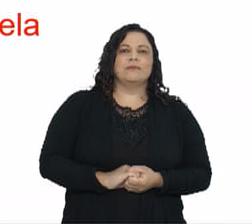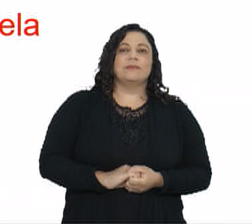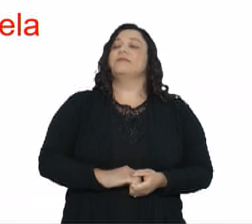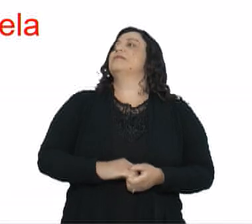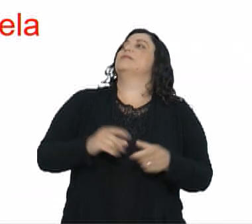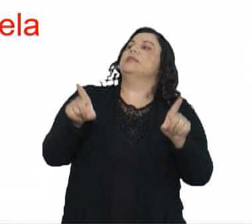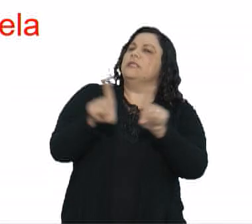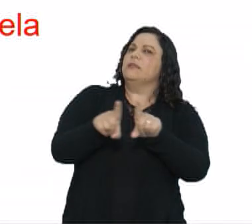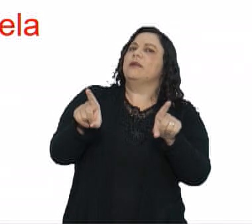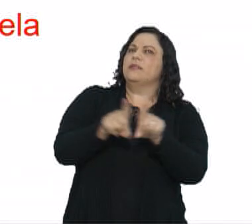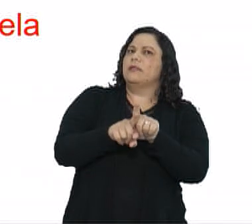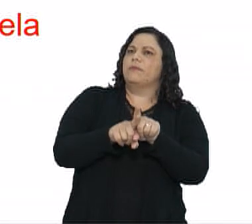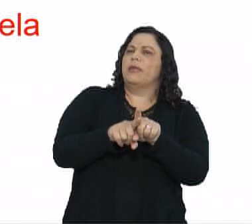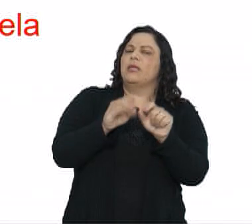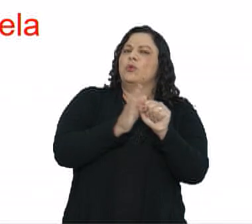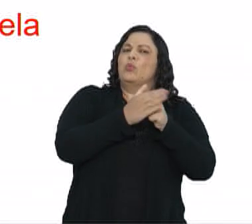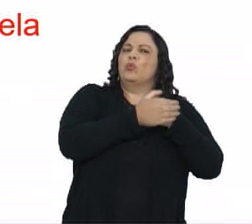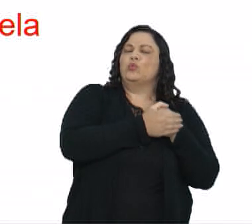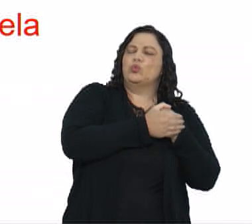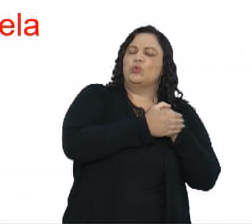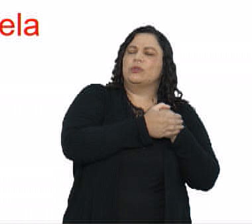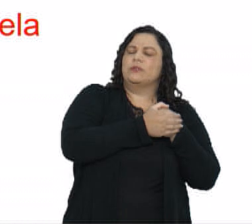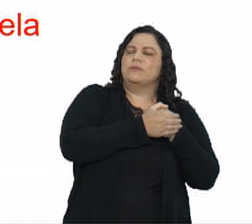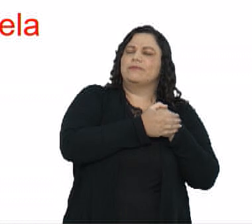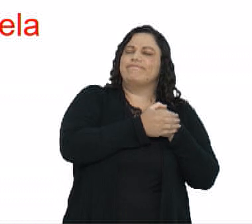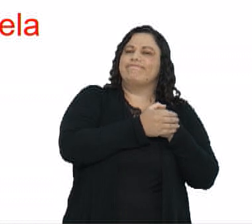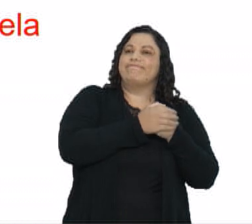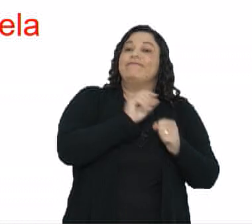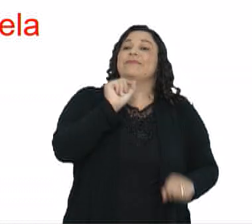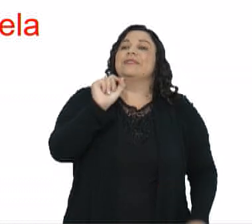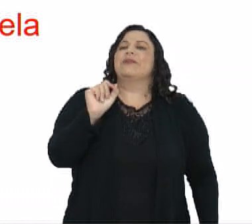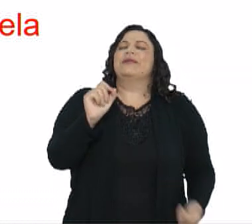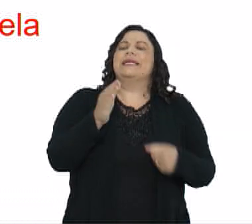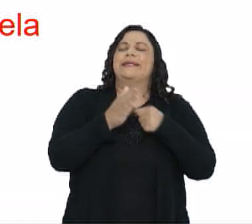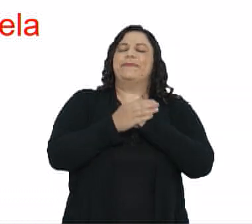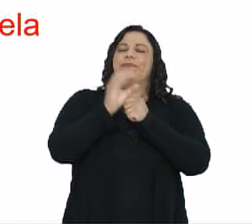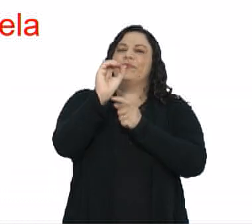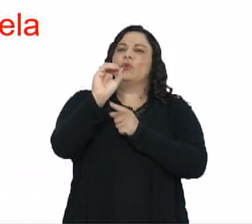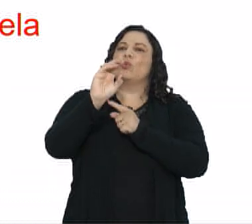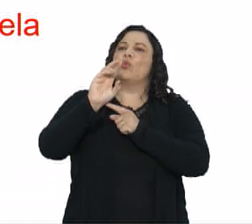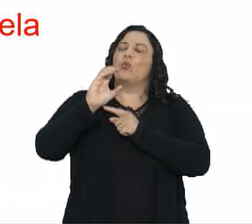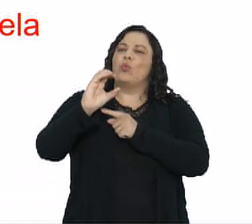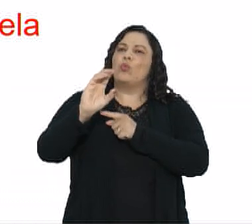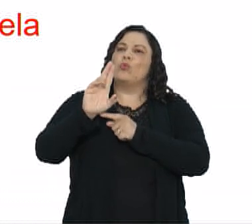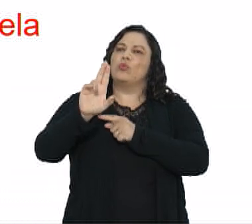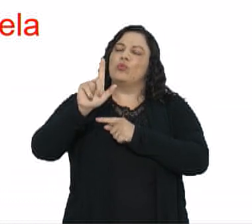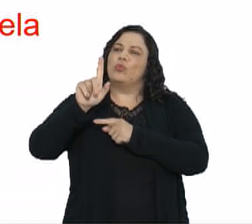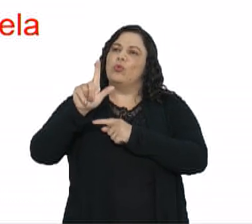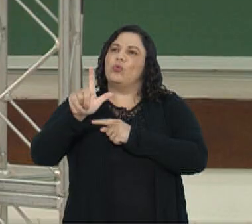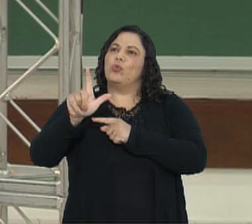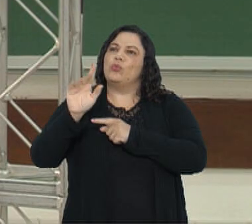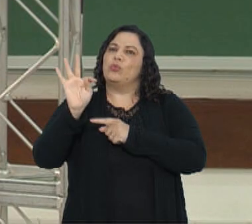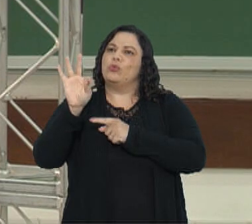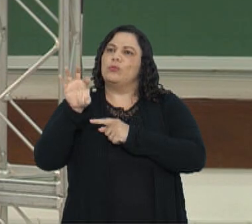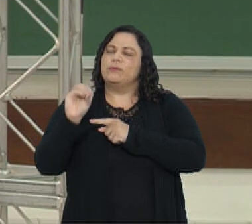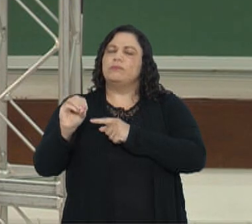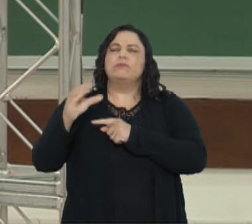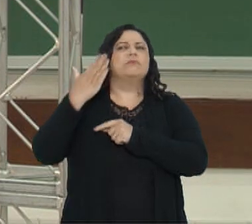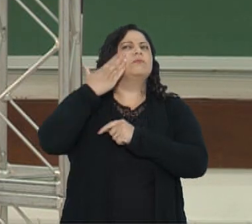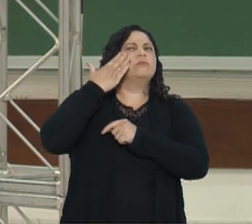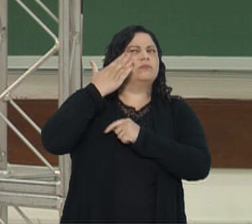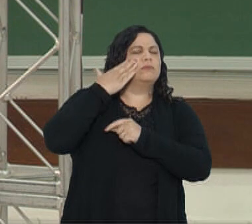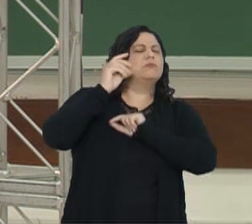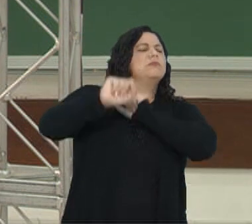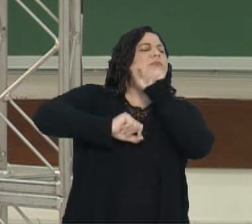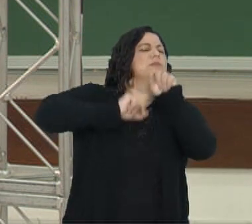Temos também o sujeito oculto. Oculto é aquele que eu sei quem fez a ação,